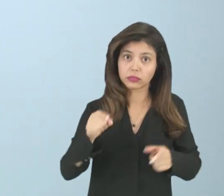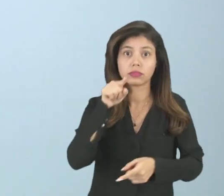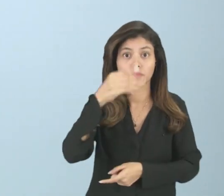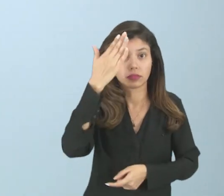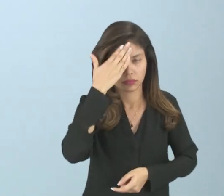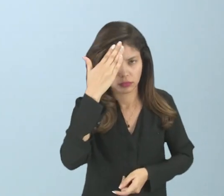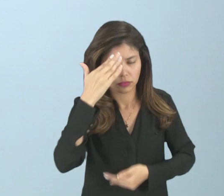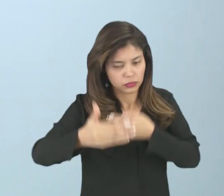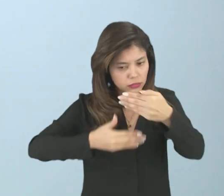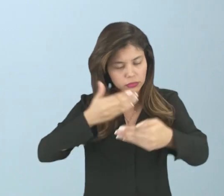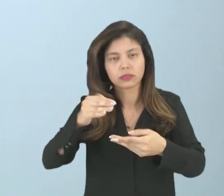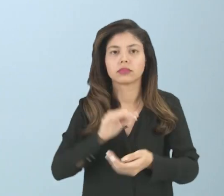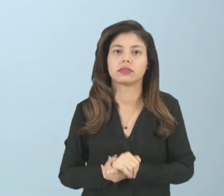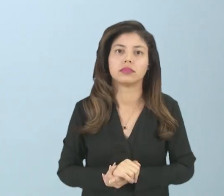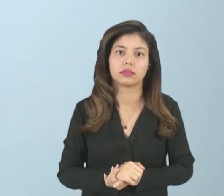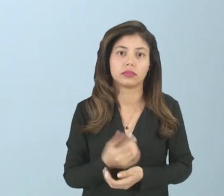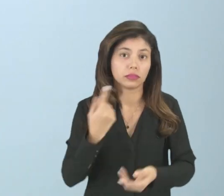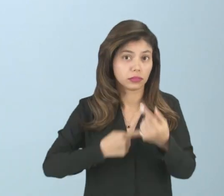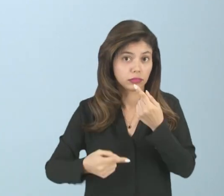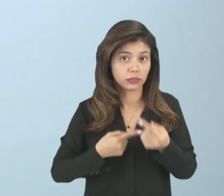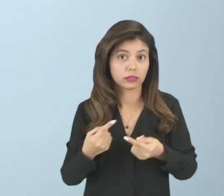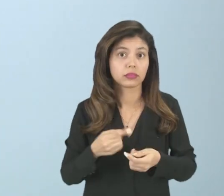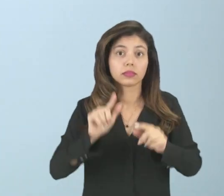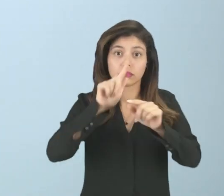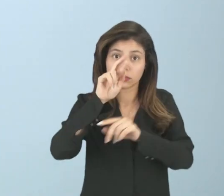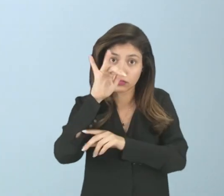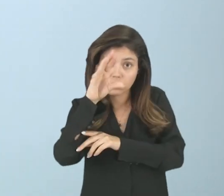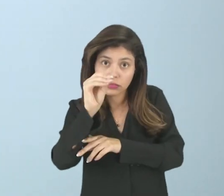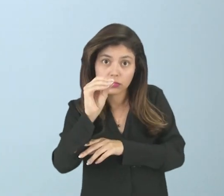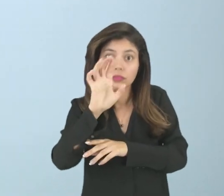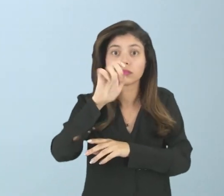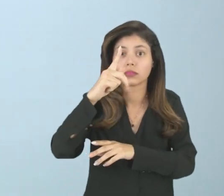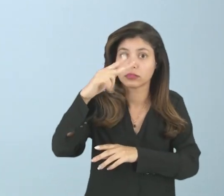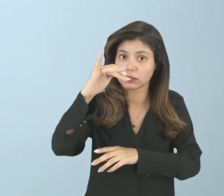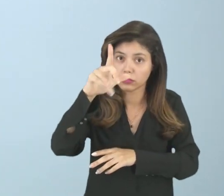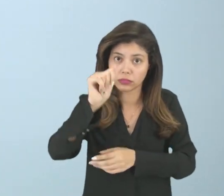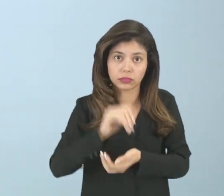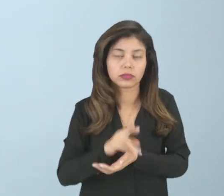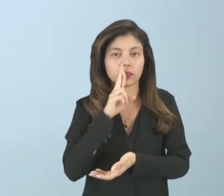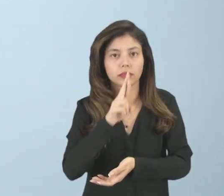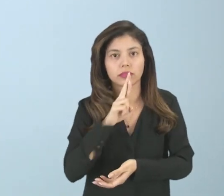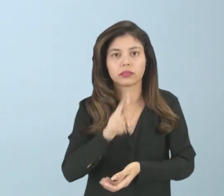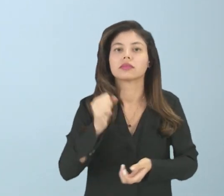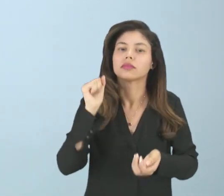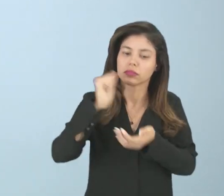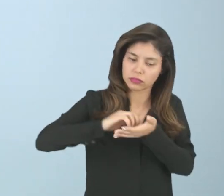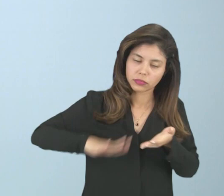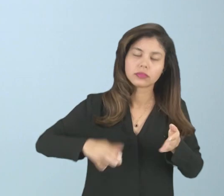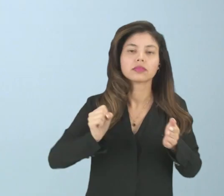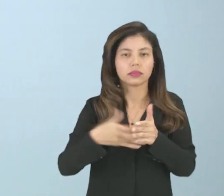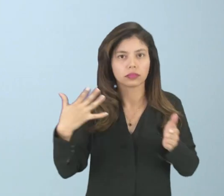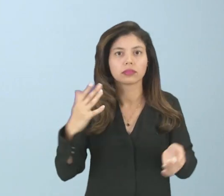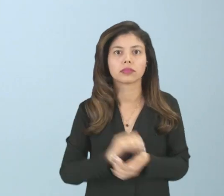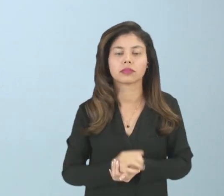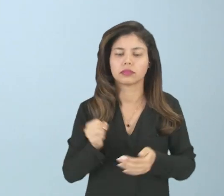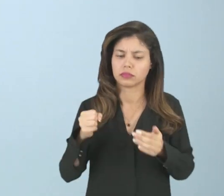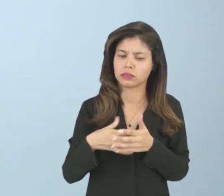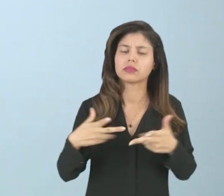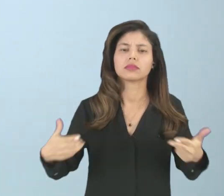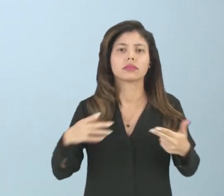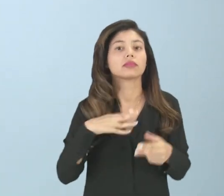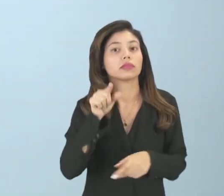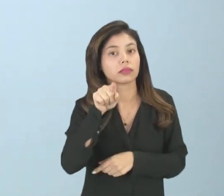tem que entender o processo relacionado aqui à geometria espacial, tá? Resolva, faça muito exercício, tá? Muita coisa